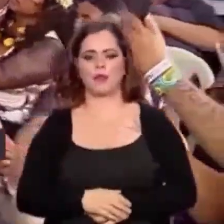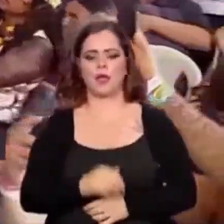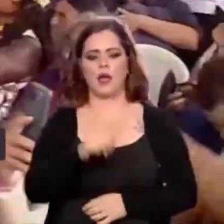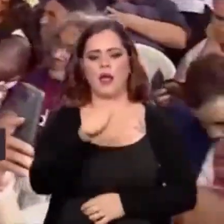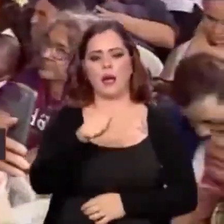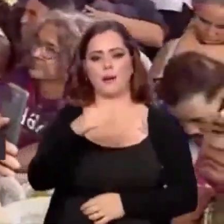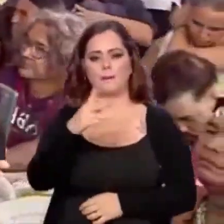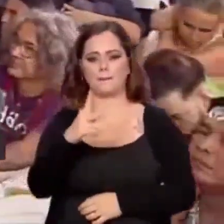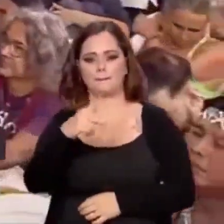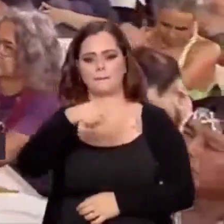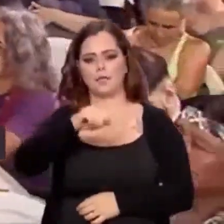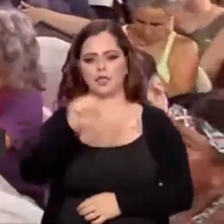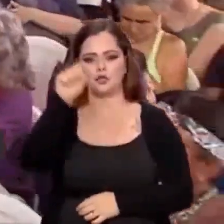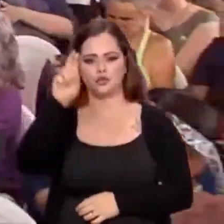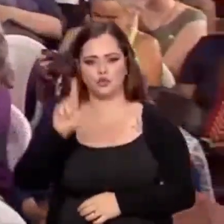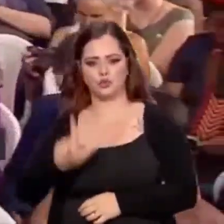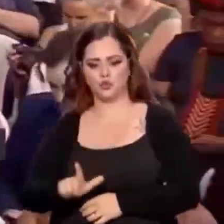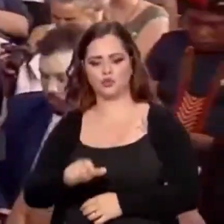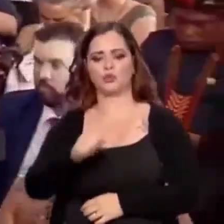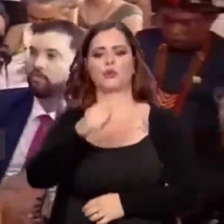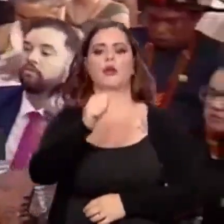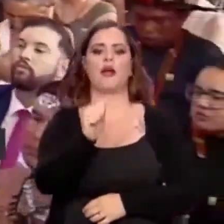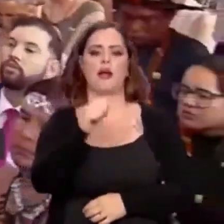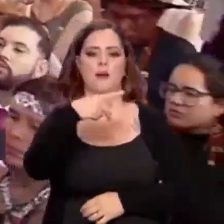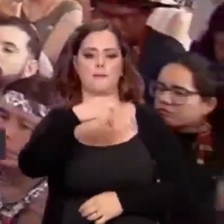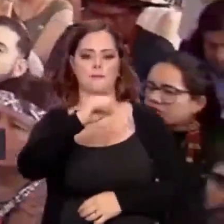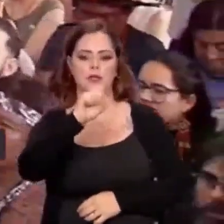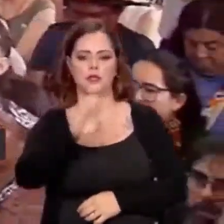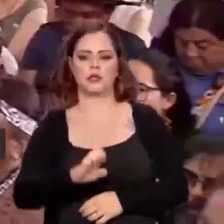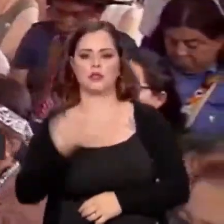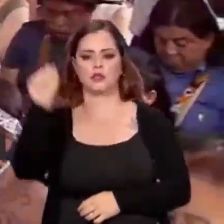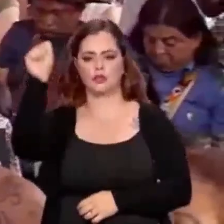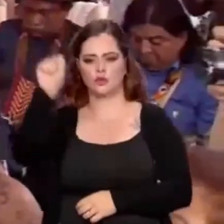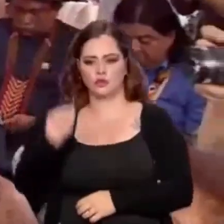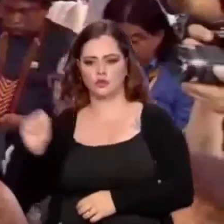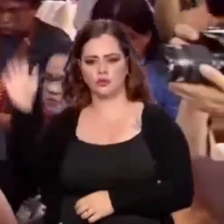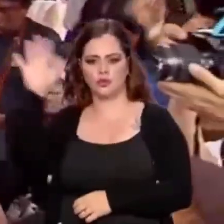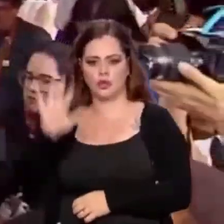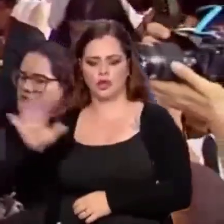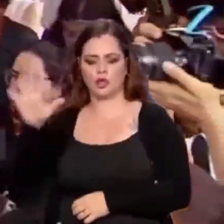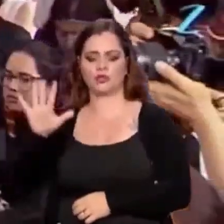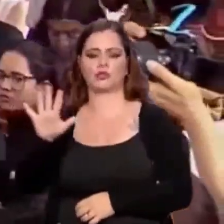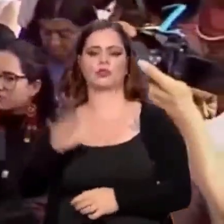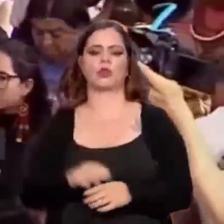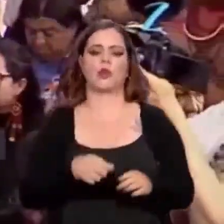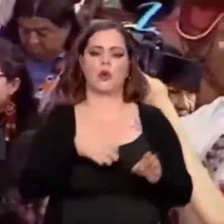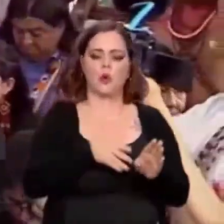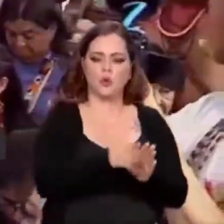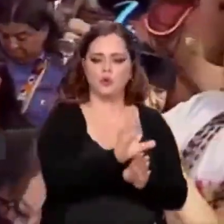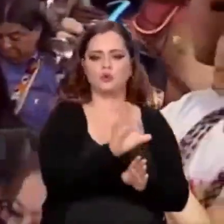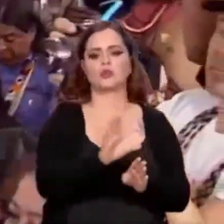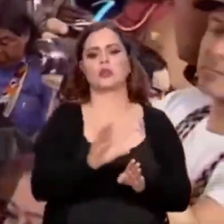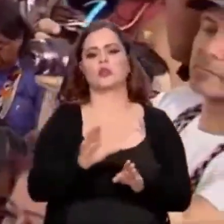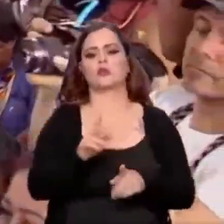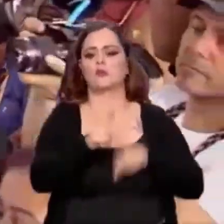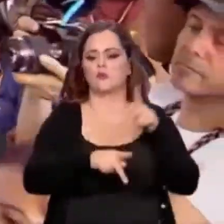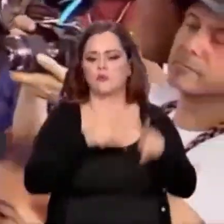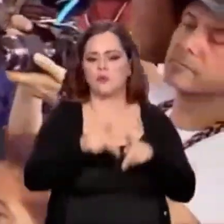Arpim Sudeste, Comissão Guarani Ibirupá, Conselho do Povo Terena,